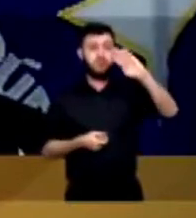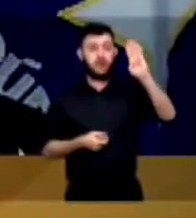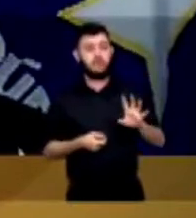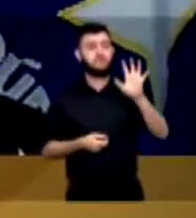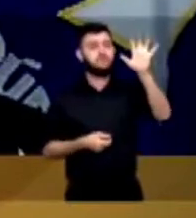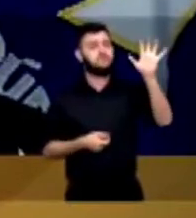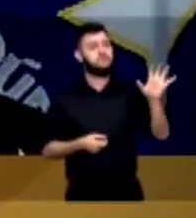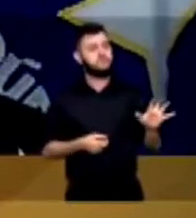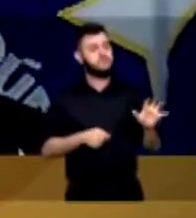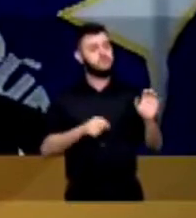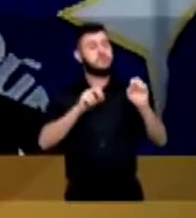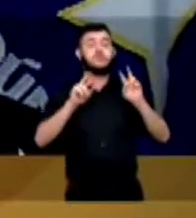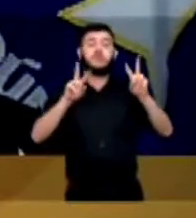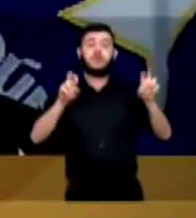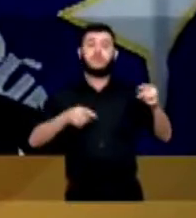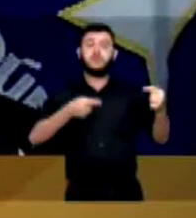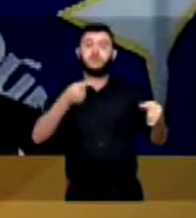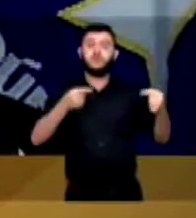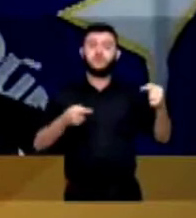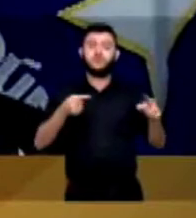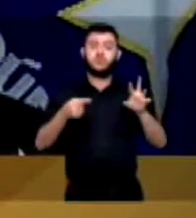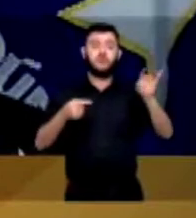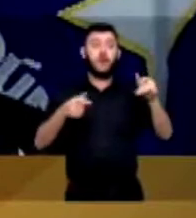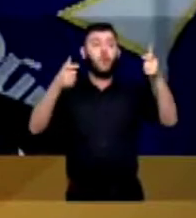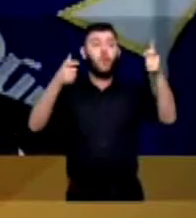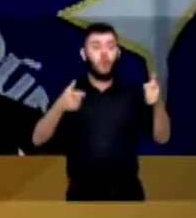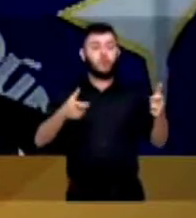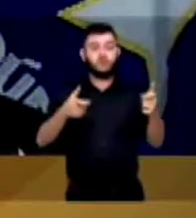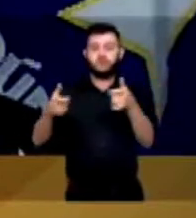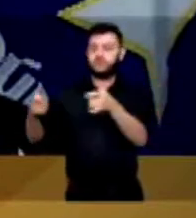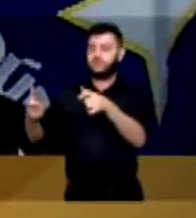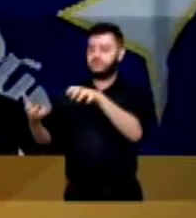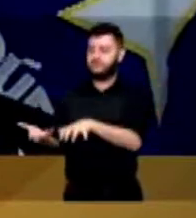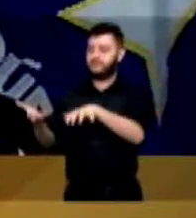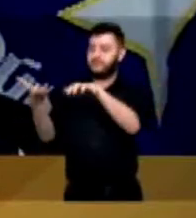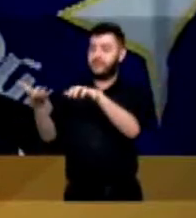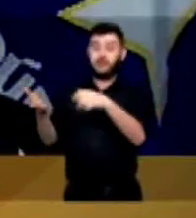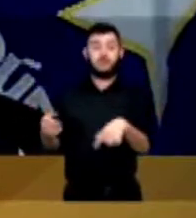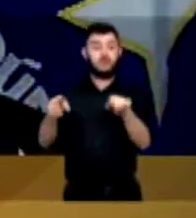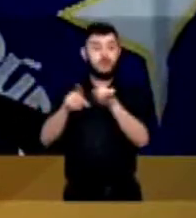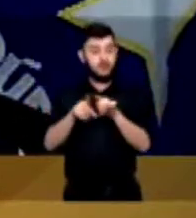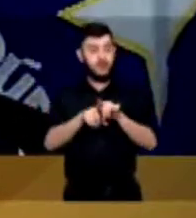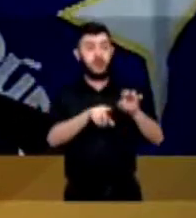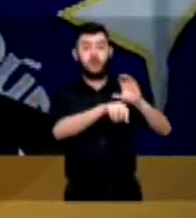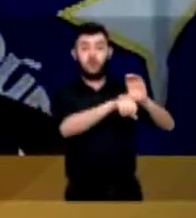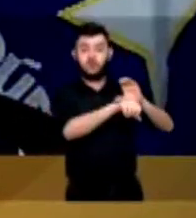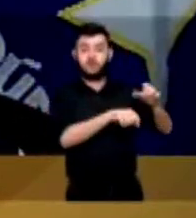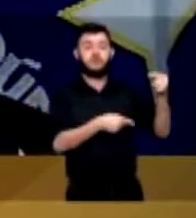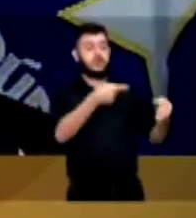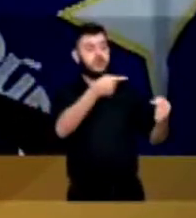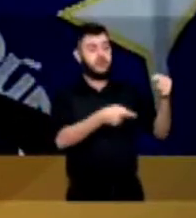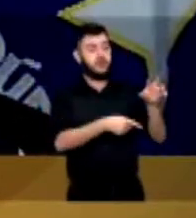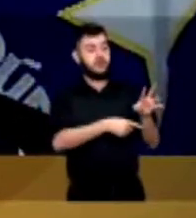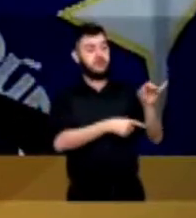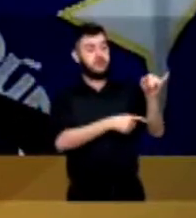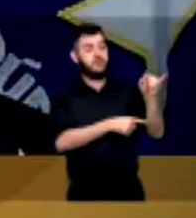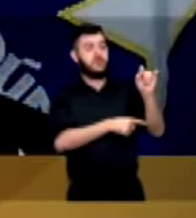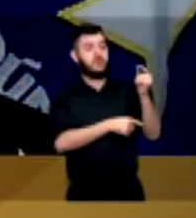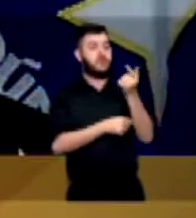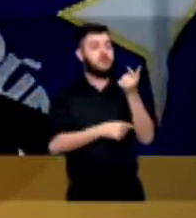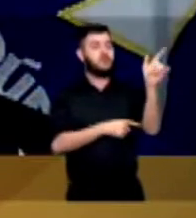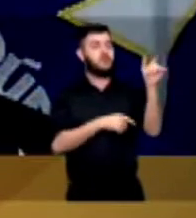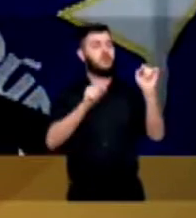ser rediscutido pelo Congresso Nacional, assim como a questão constitucional pode ser reapreciada, desta vez, sob